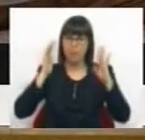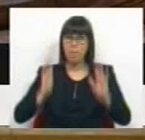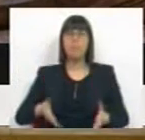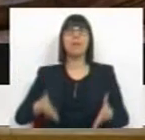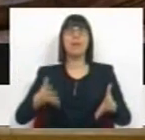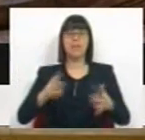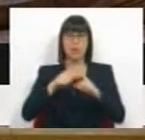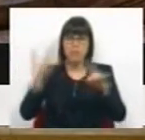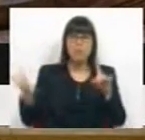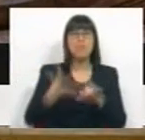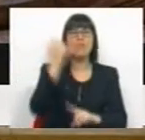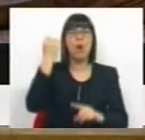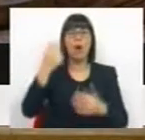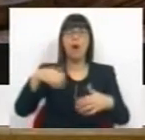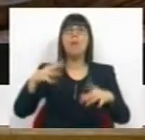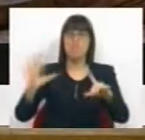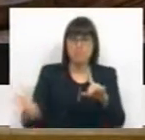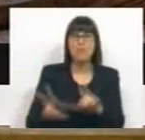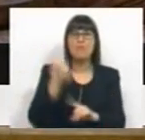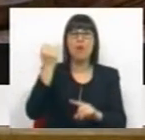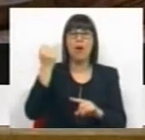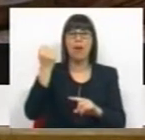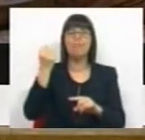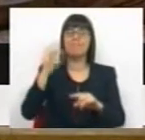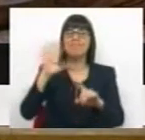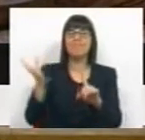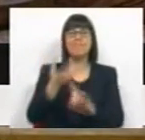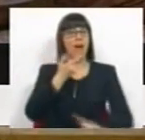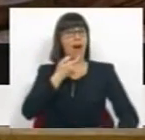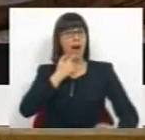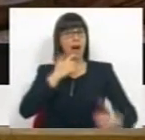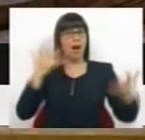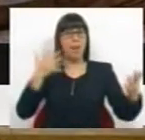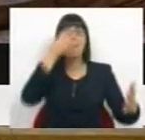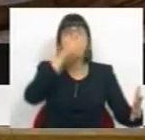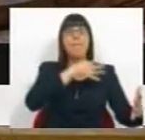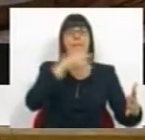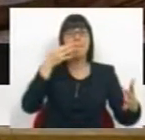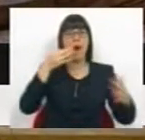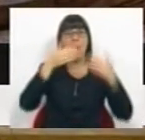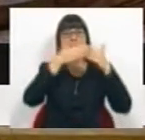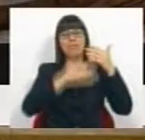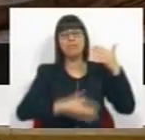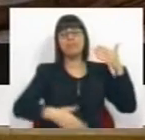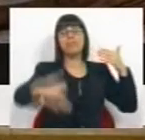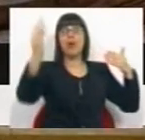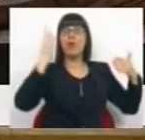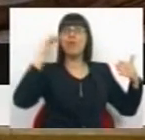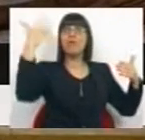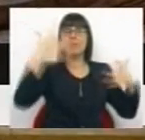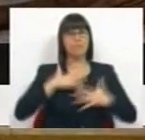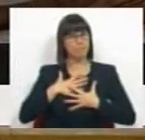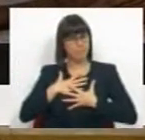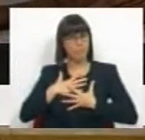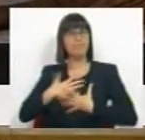precisos para lá chegar. Mas chegamos. Chegamos a Abril e a Maio e ao resto do nosso futuro com